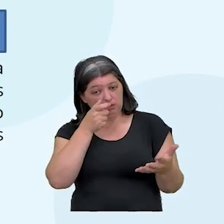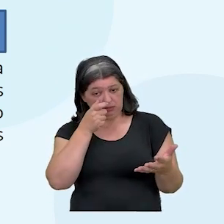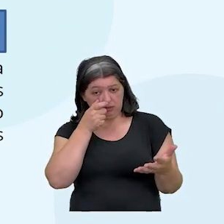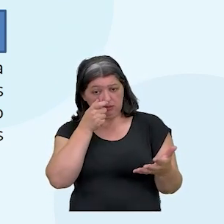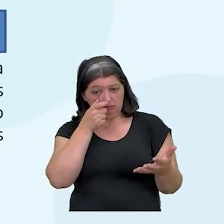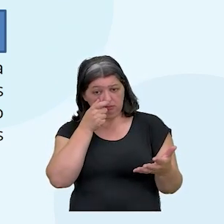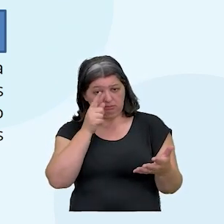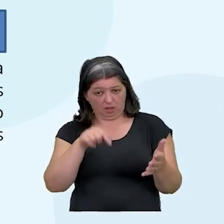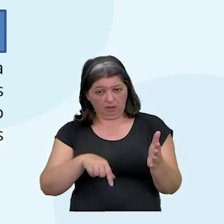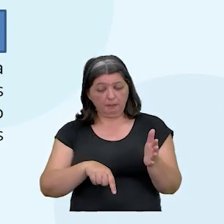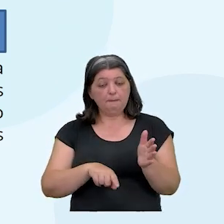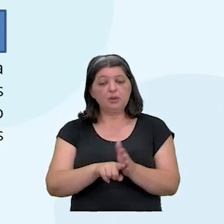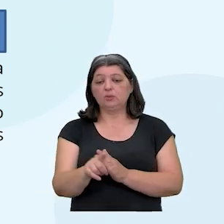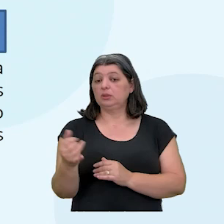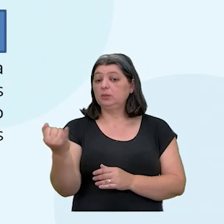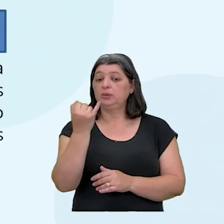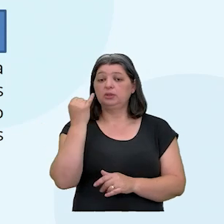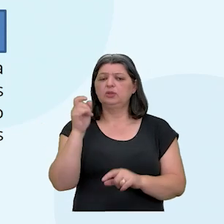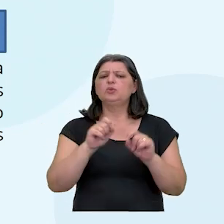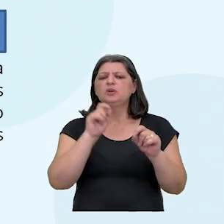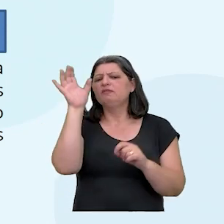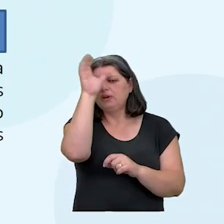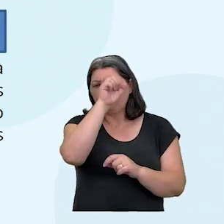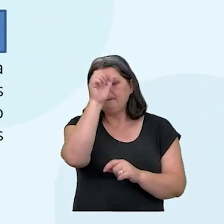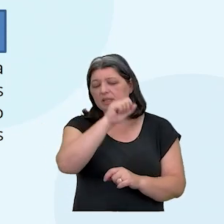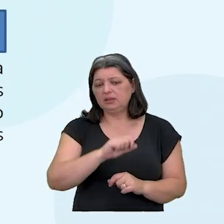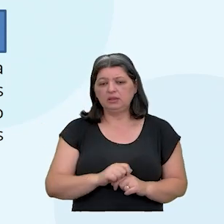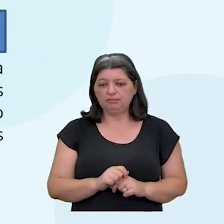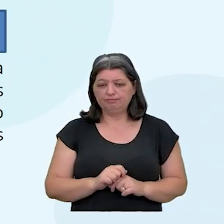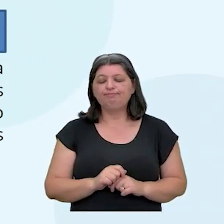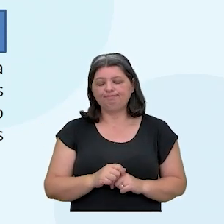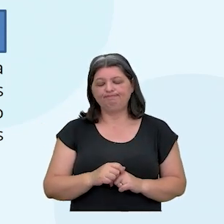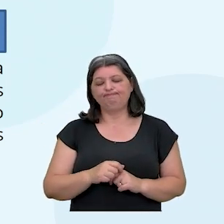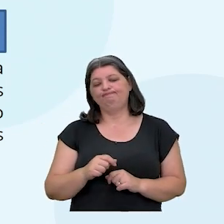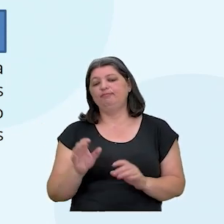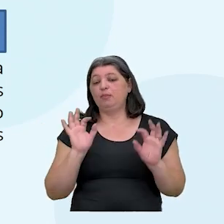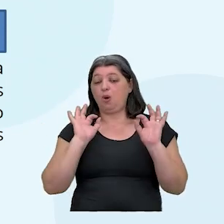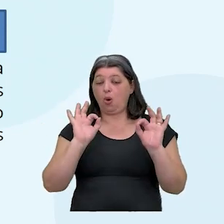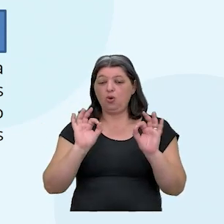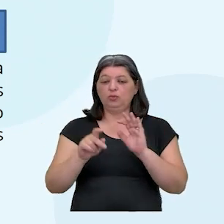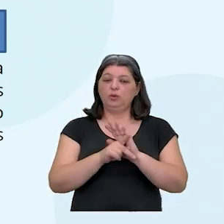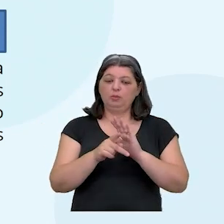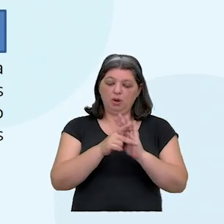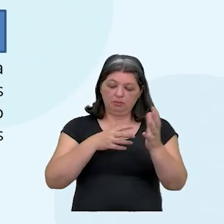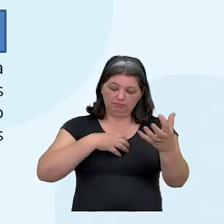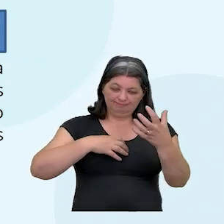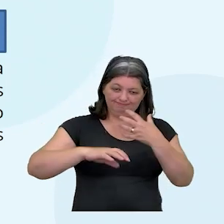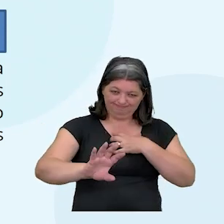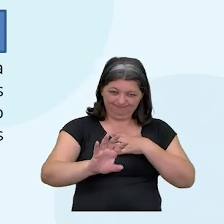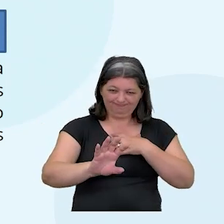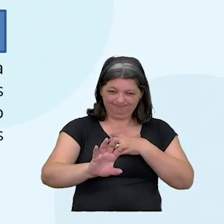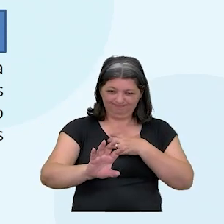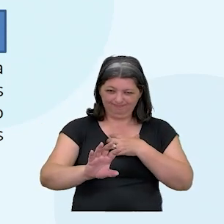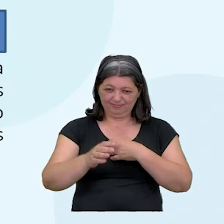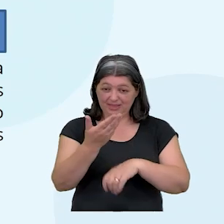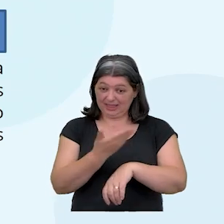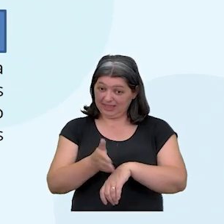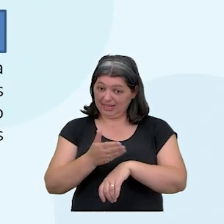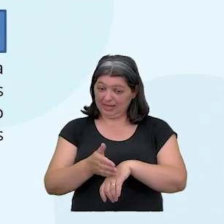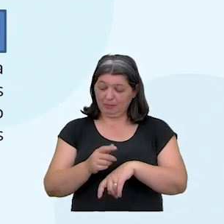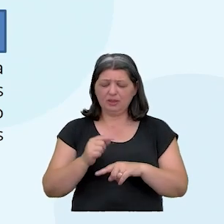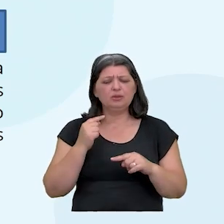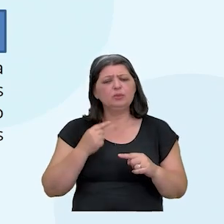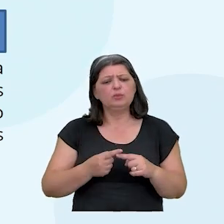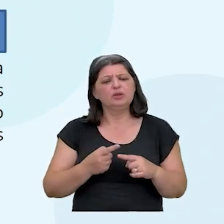importante. O que eles vão aprender com ele? Esse é um ótimo exercício de empatia, porque você vai estar pensando... Ué,